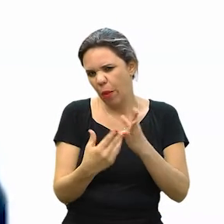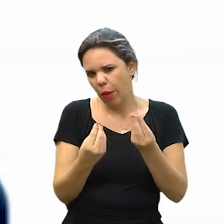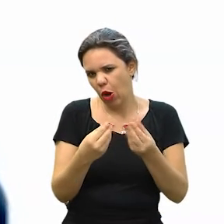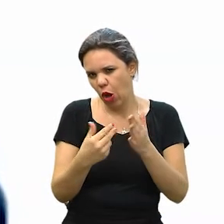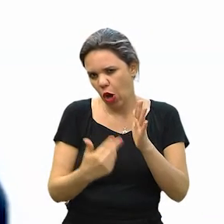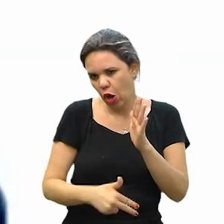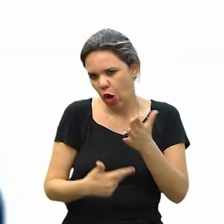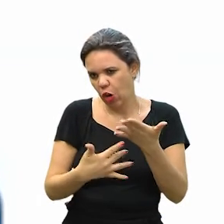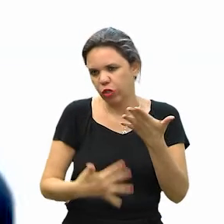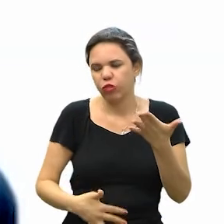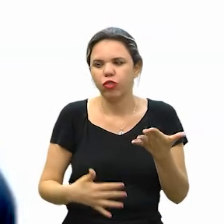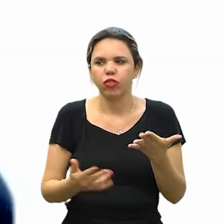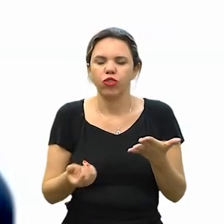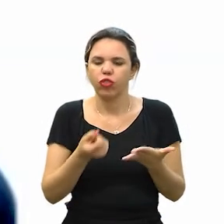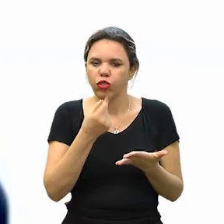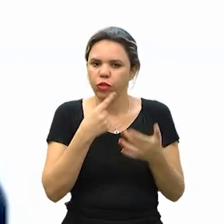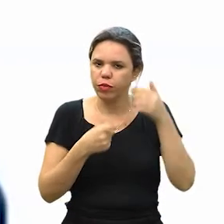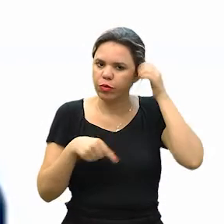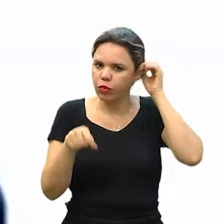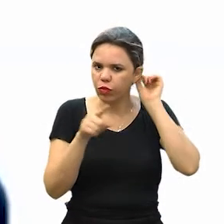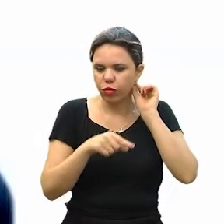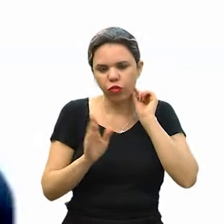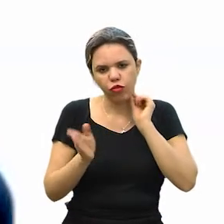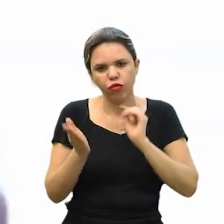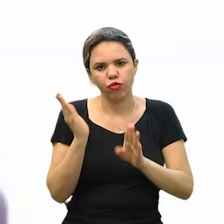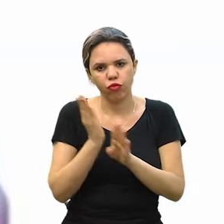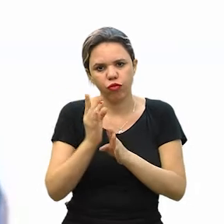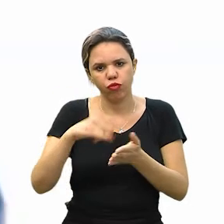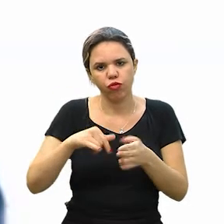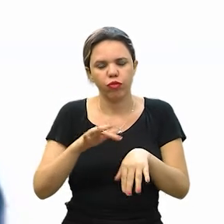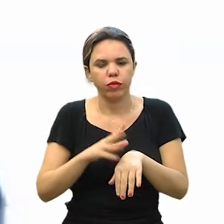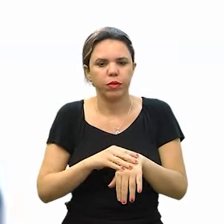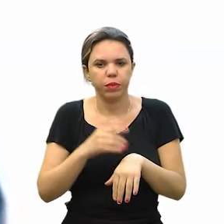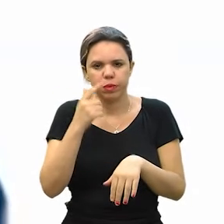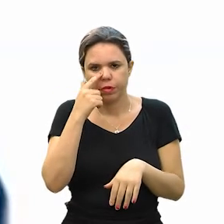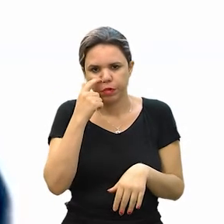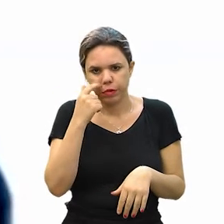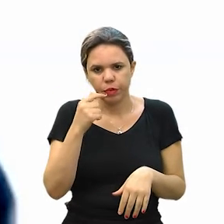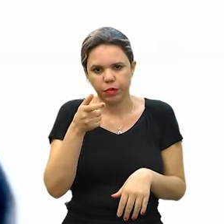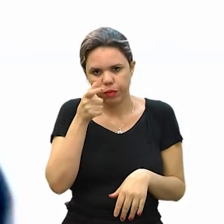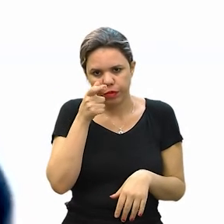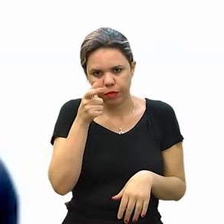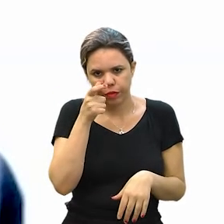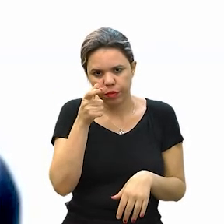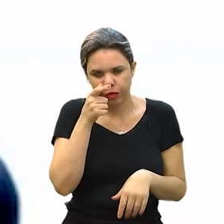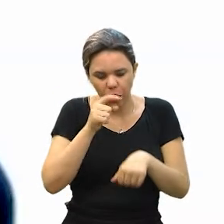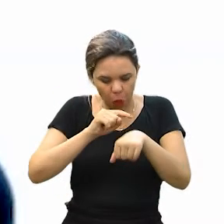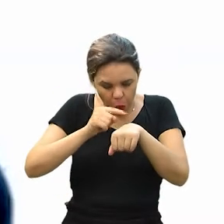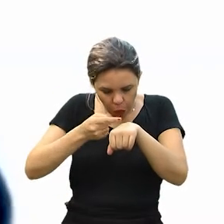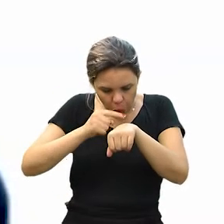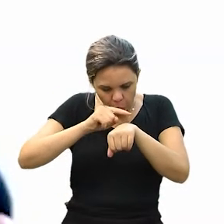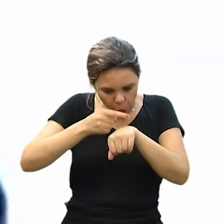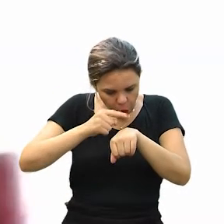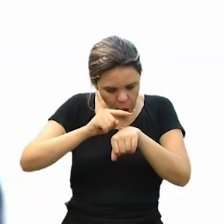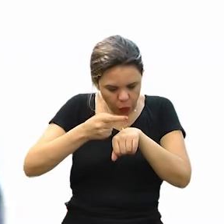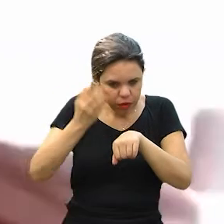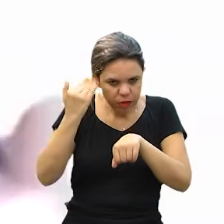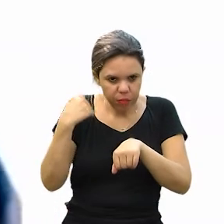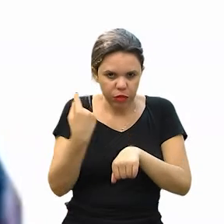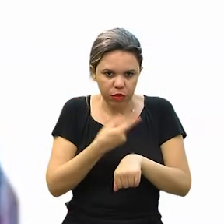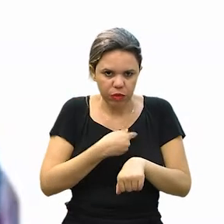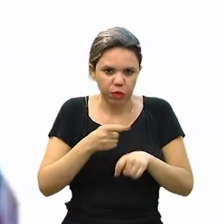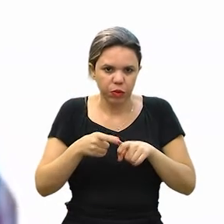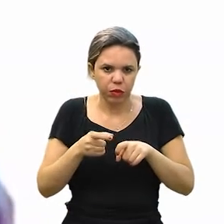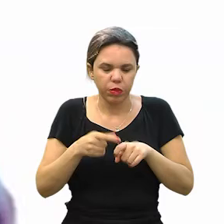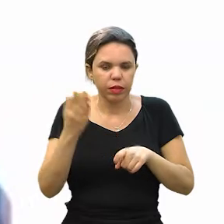valaciclovir e uma série de outros. Então, que você diagnosticou a doença, você viu as bolinhas, você sabe, né?